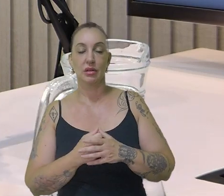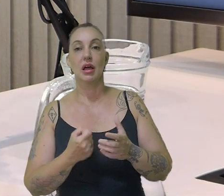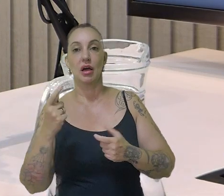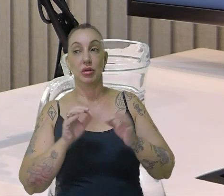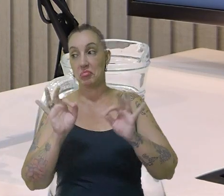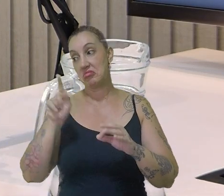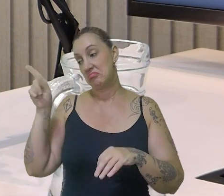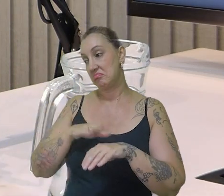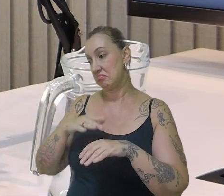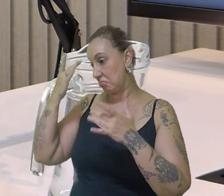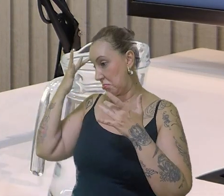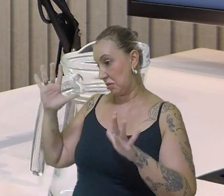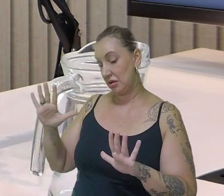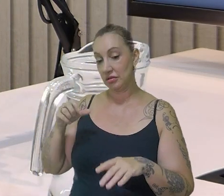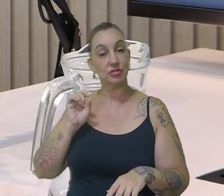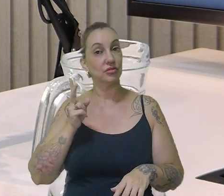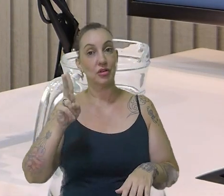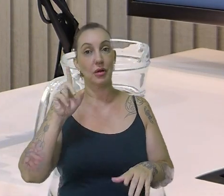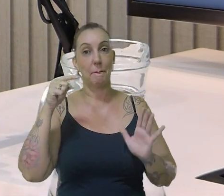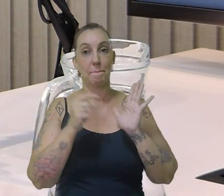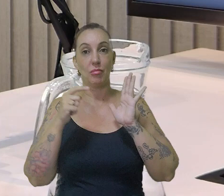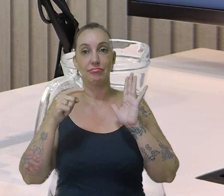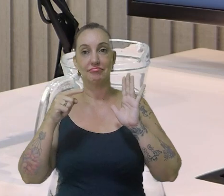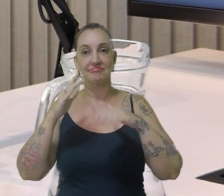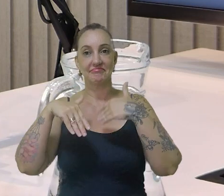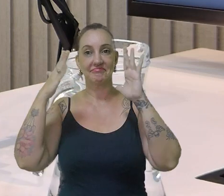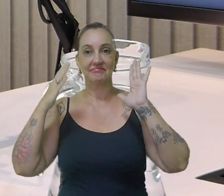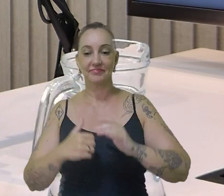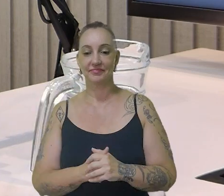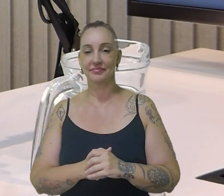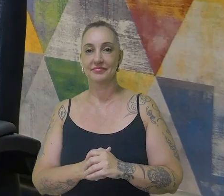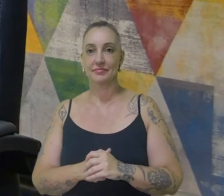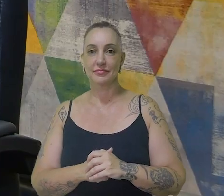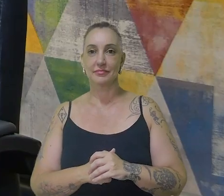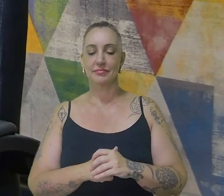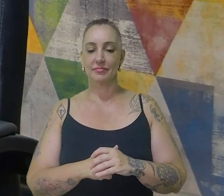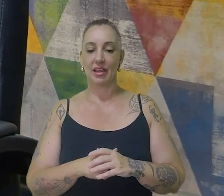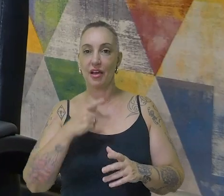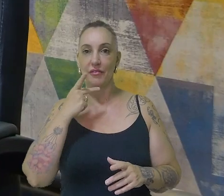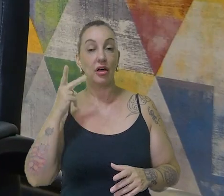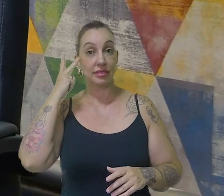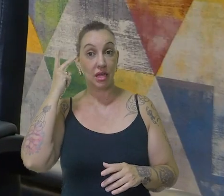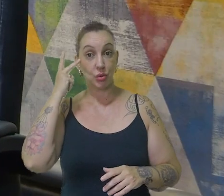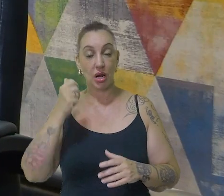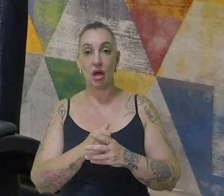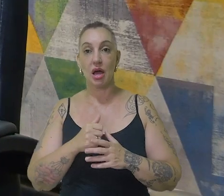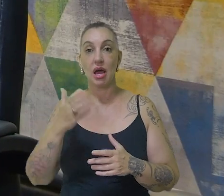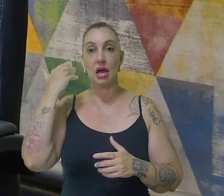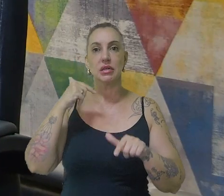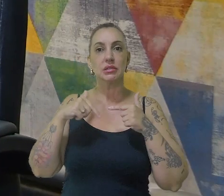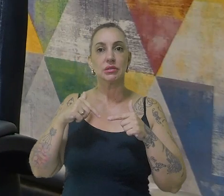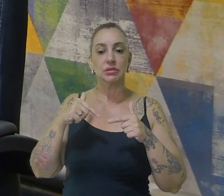programou para ele lá que ele não sabe e ele só apertou lá os botão e eh você falou que foi muito natural antes você